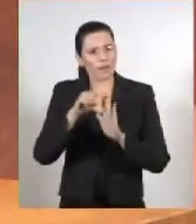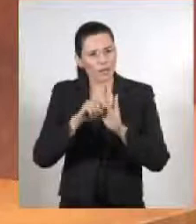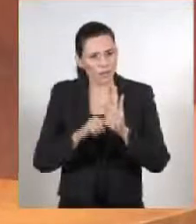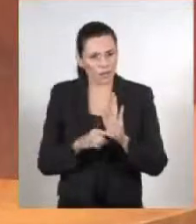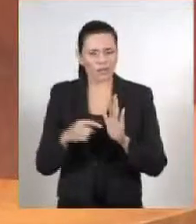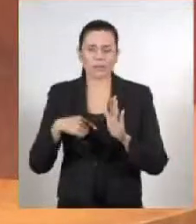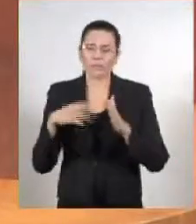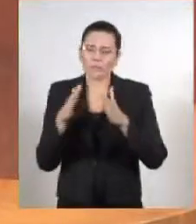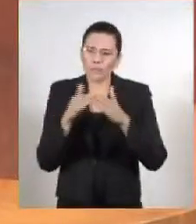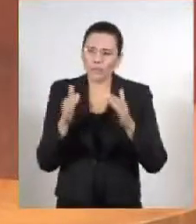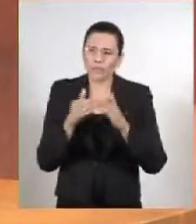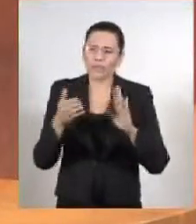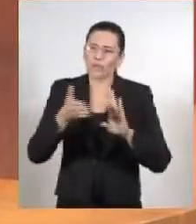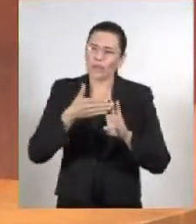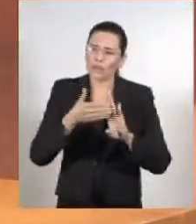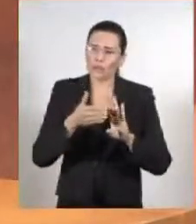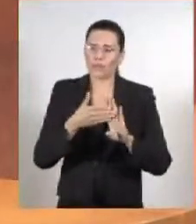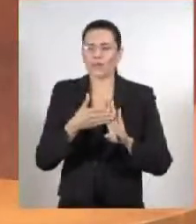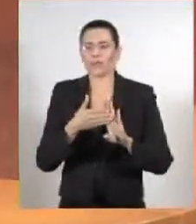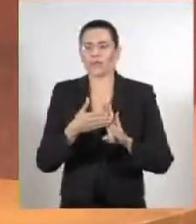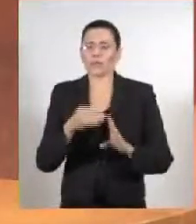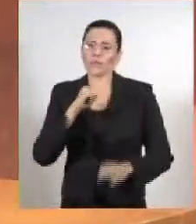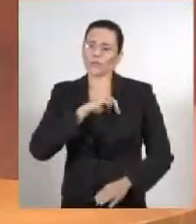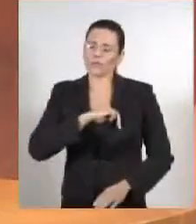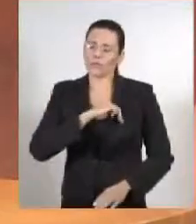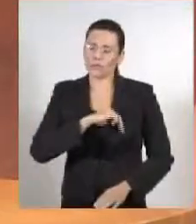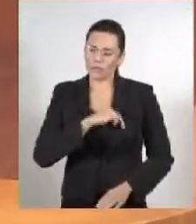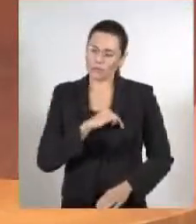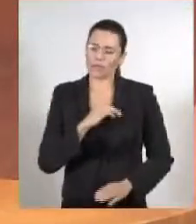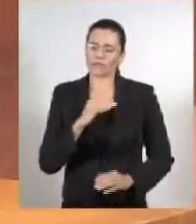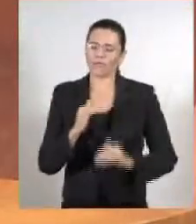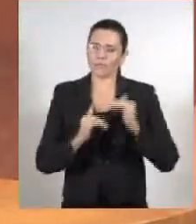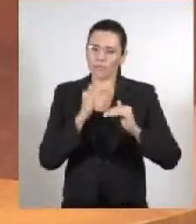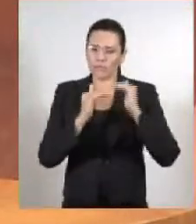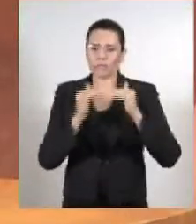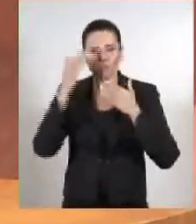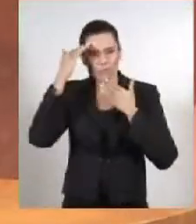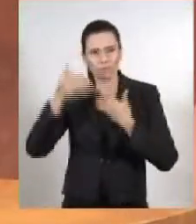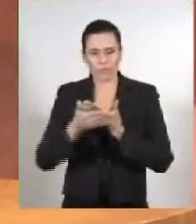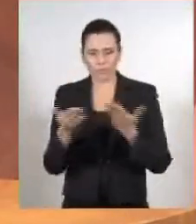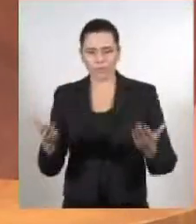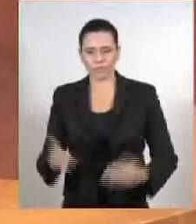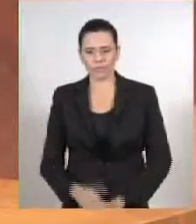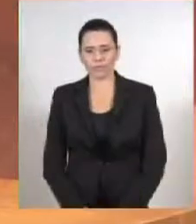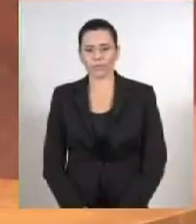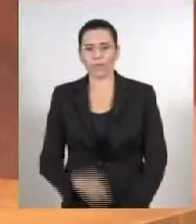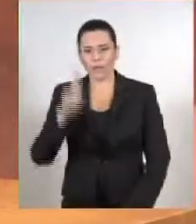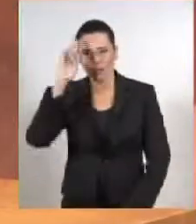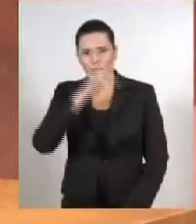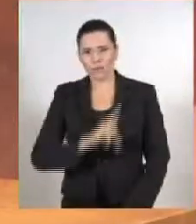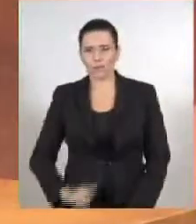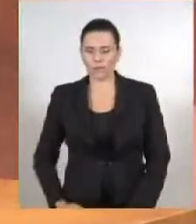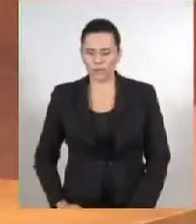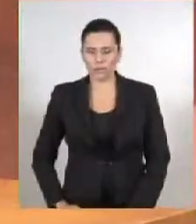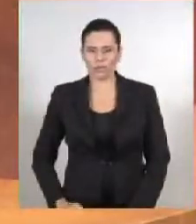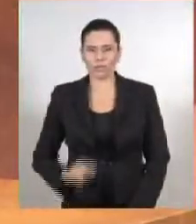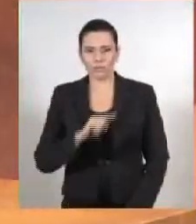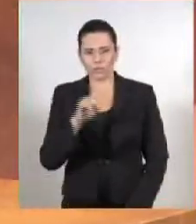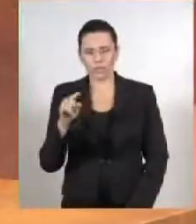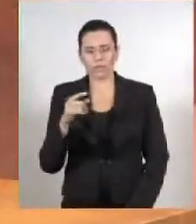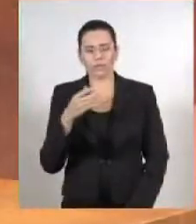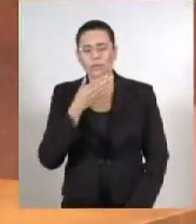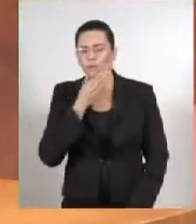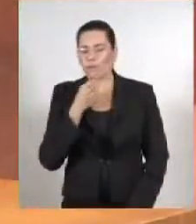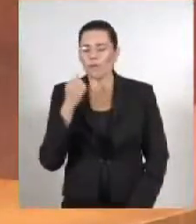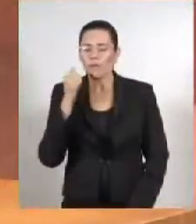permitindo aqui a nós defender. Tá? Muito obrigado. Senhor presidente, senhoras e senhores, eu queria, em primeiro lugar